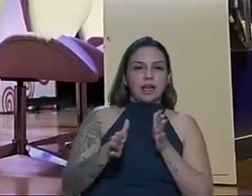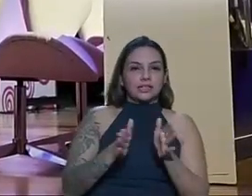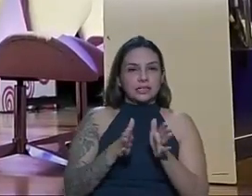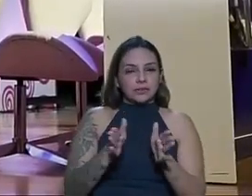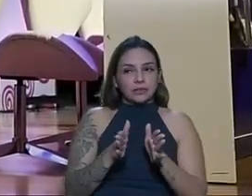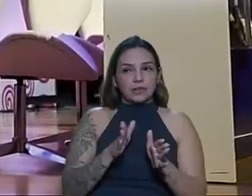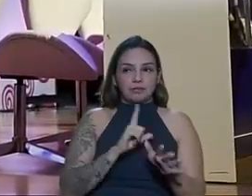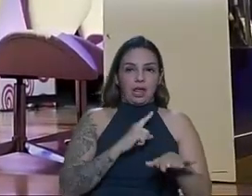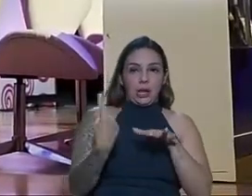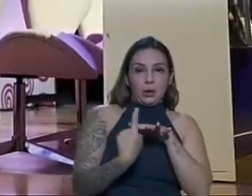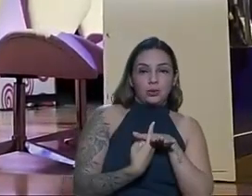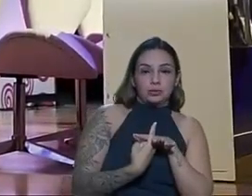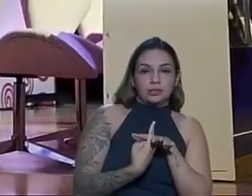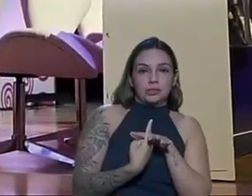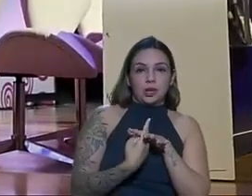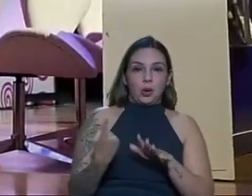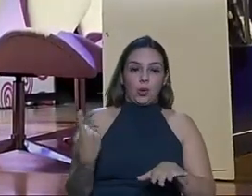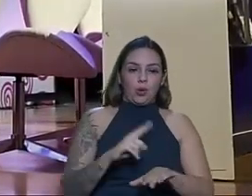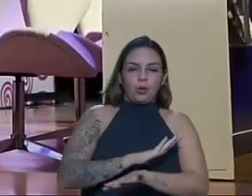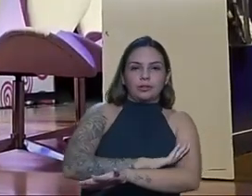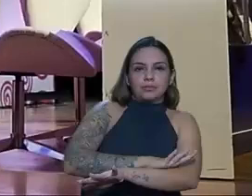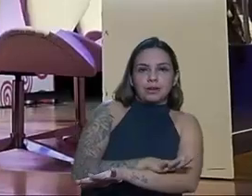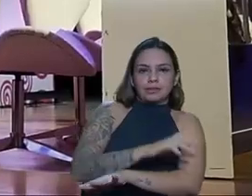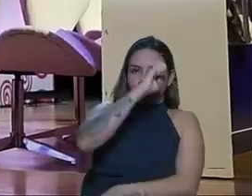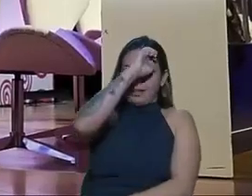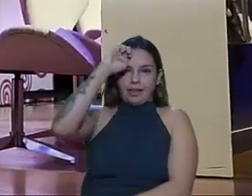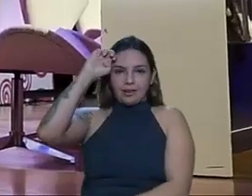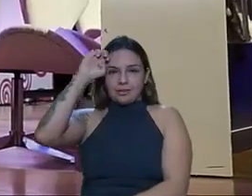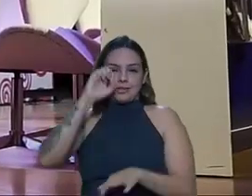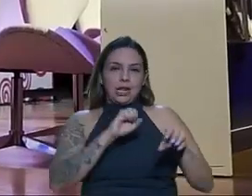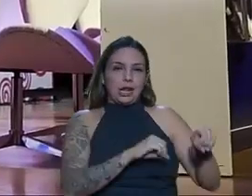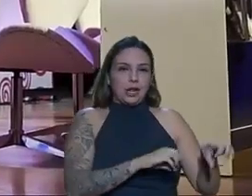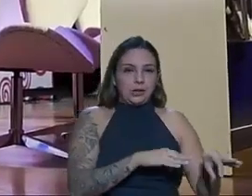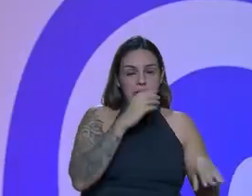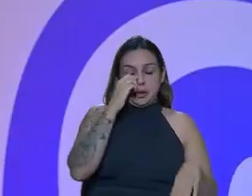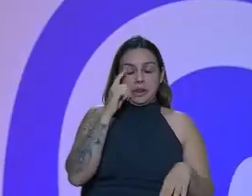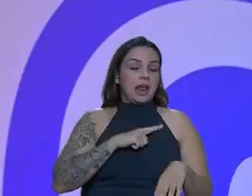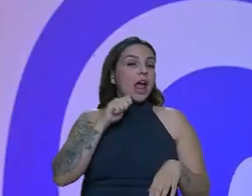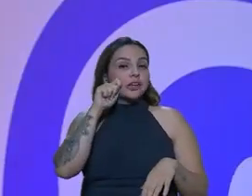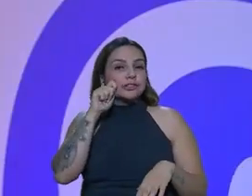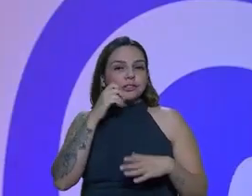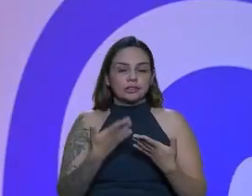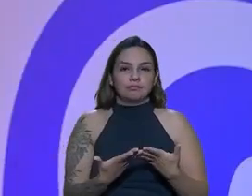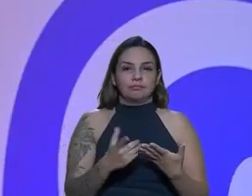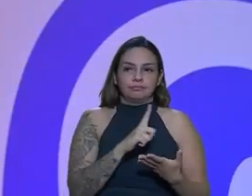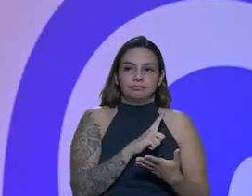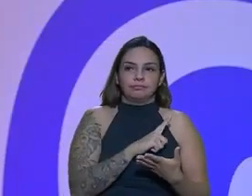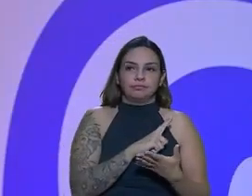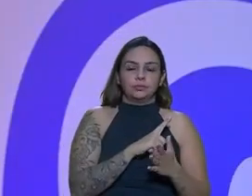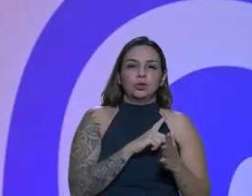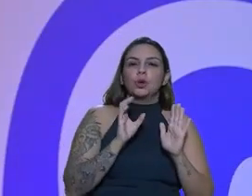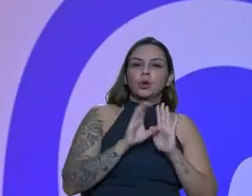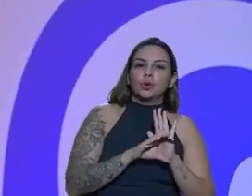acessíveis, inclusivas, antirracistas, éticas, educativas, artísticas, carregadas de